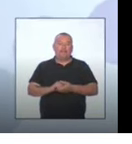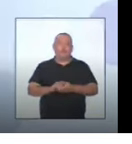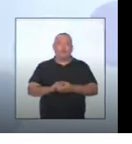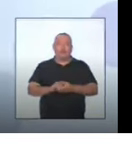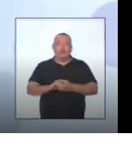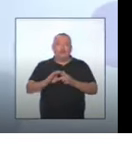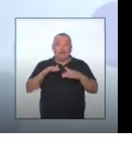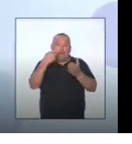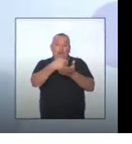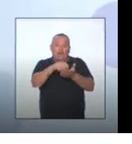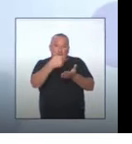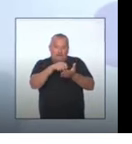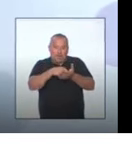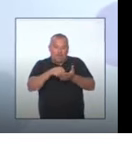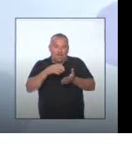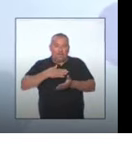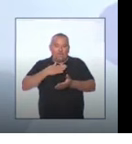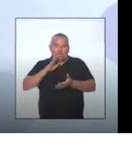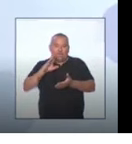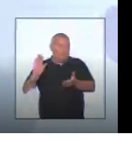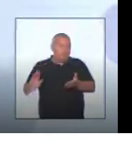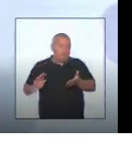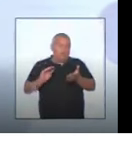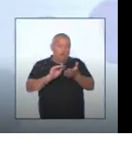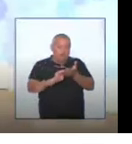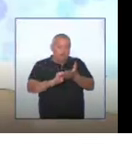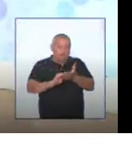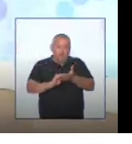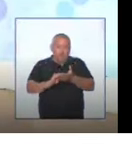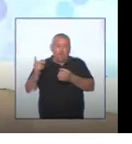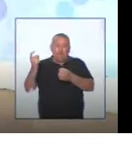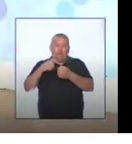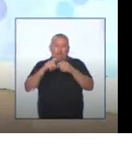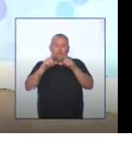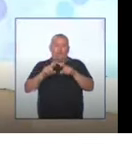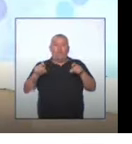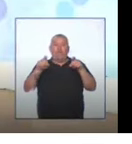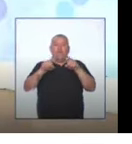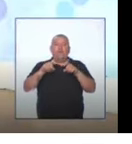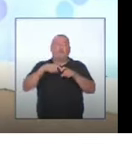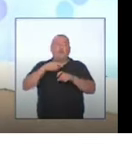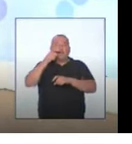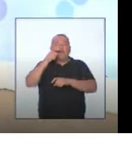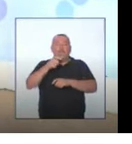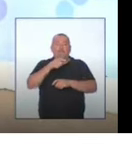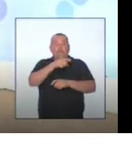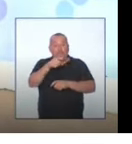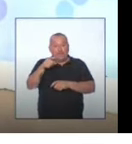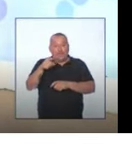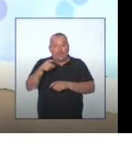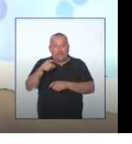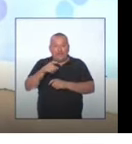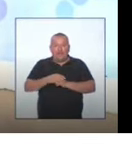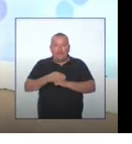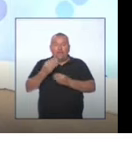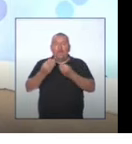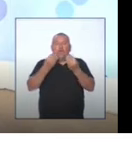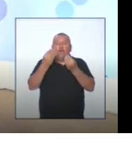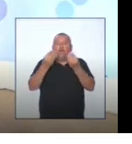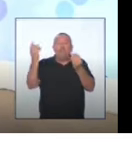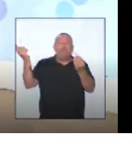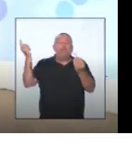Então, escrevam aí para mim, já coloquei. Vou aqui de novo voltar para o computador, porque eu quero ouvir um pouquinho de vocês. Então, como